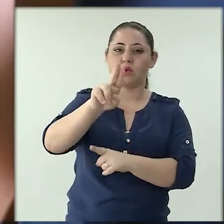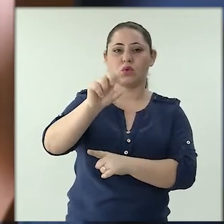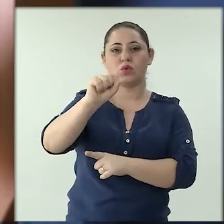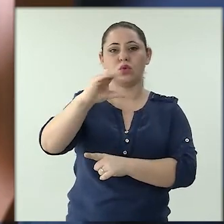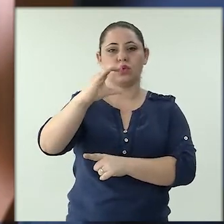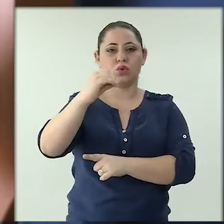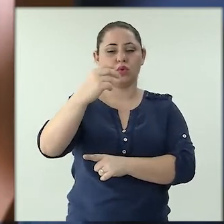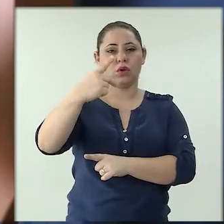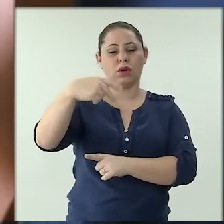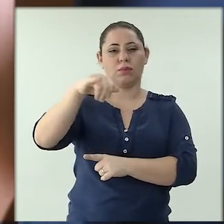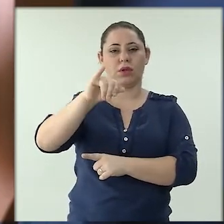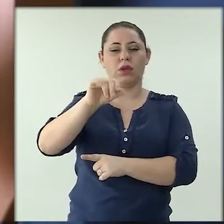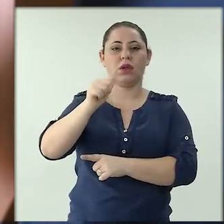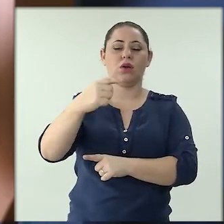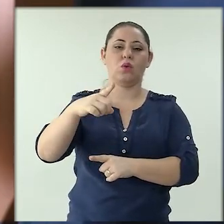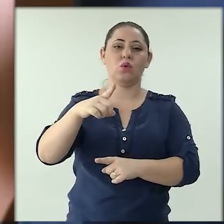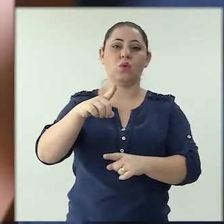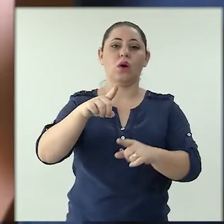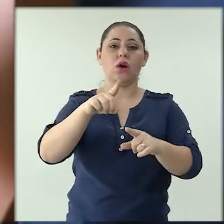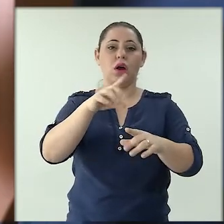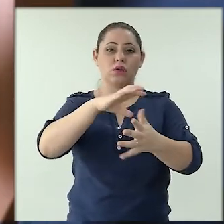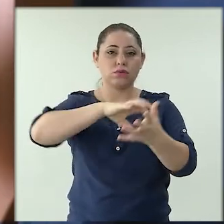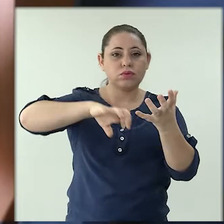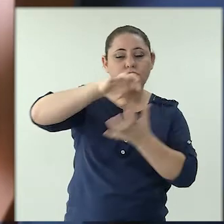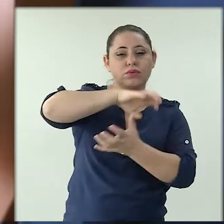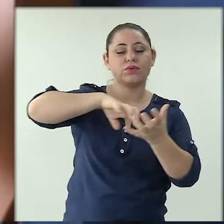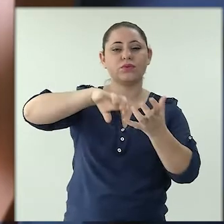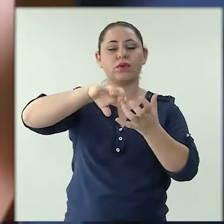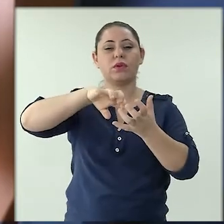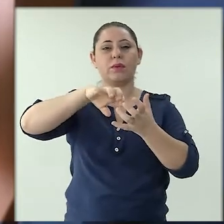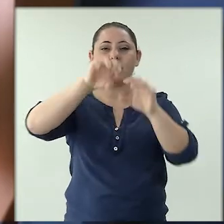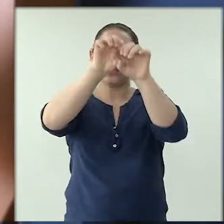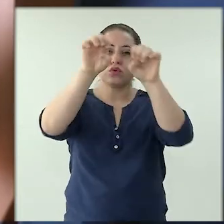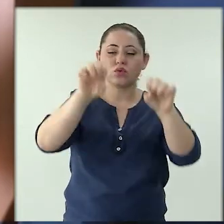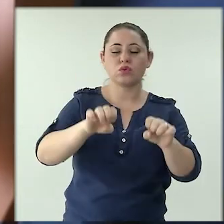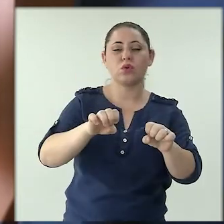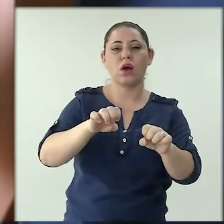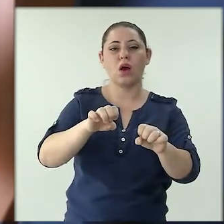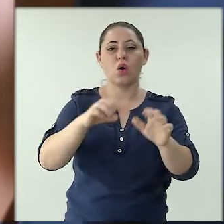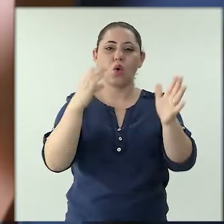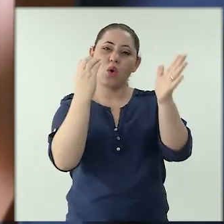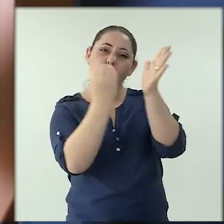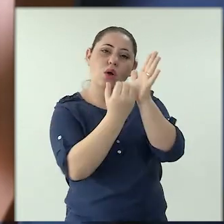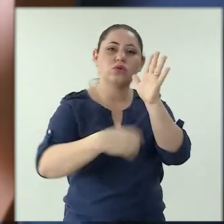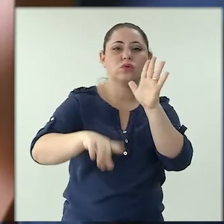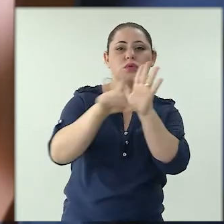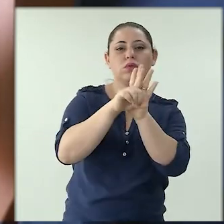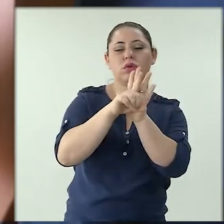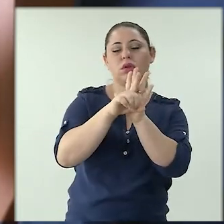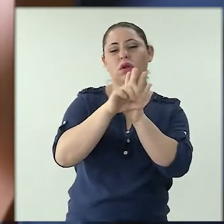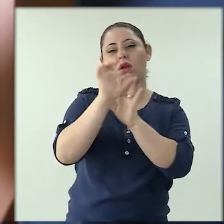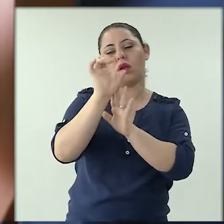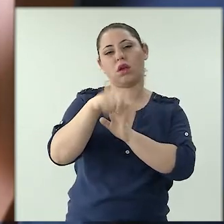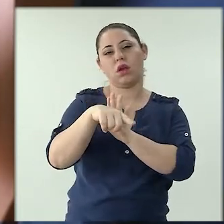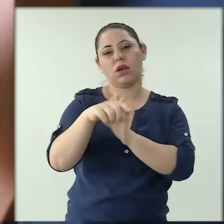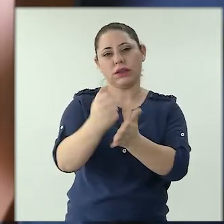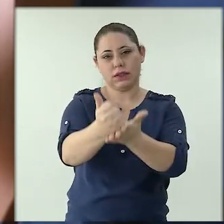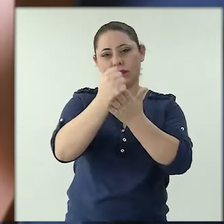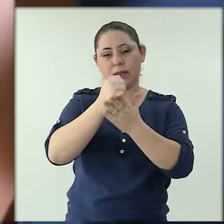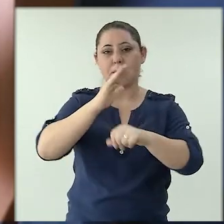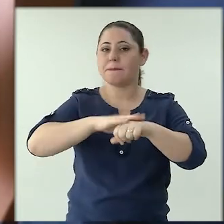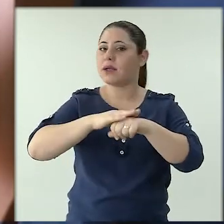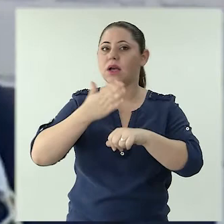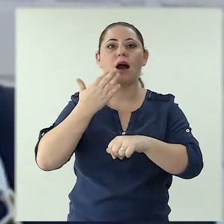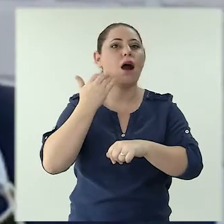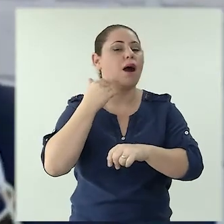toda a reforma estrutural do sistema de justiça brasileiro, dos códigos, das leis, elas vêm nesse sentido de trazer